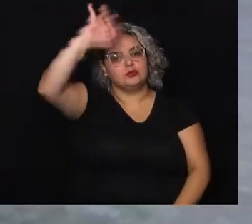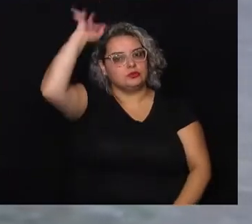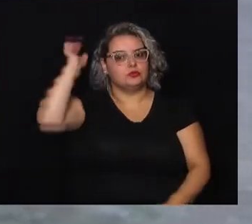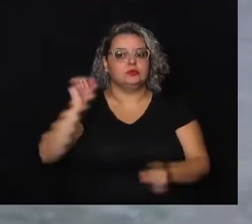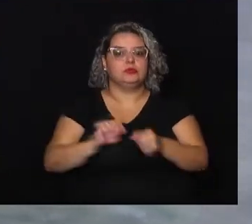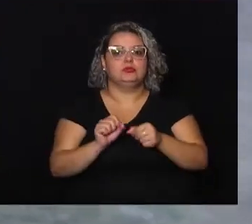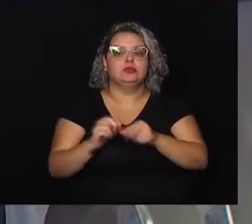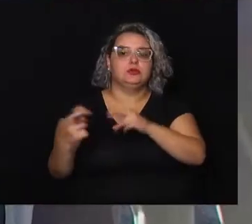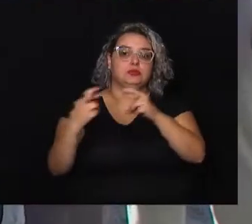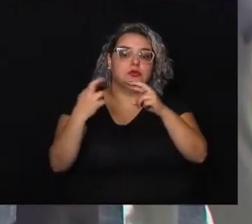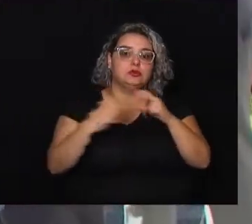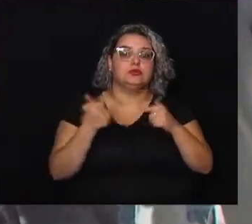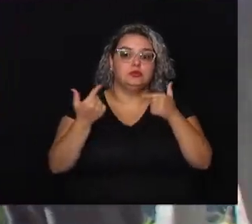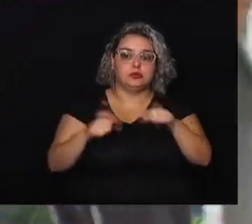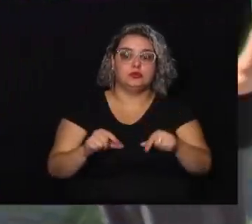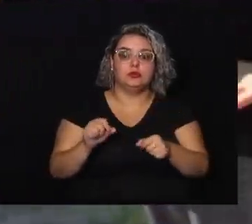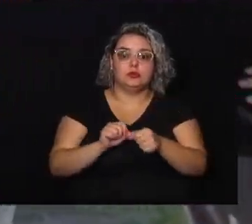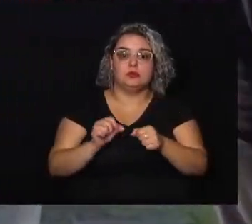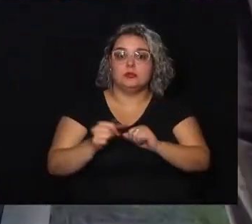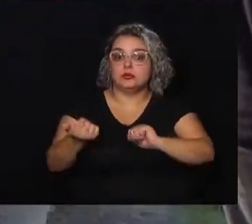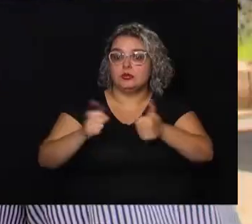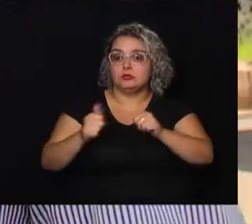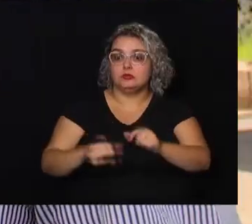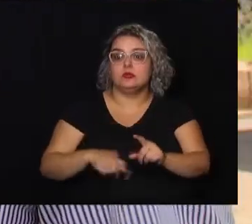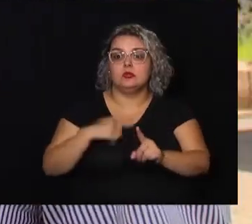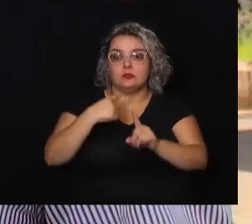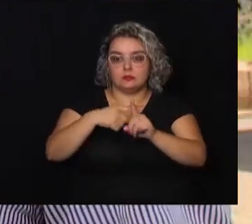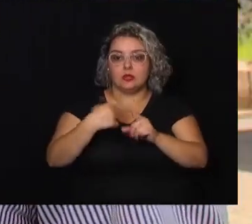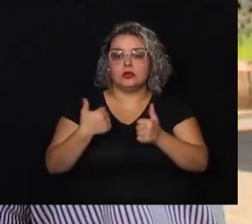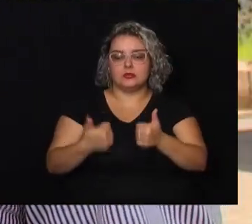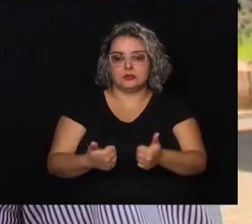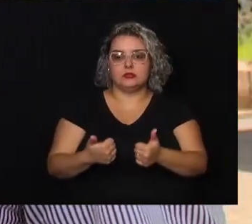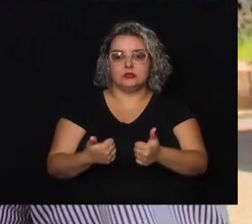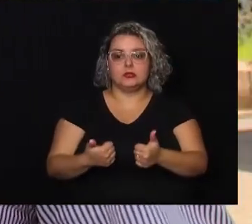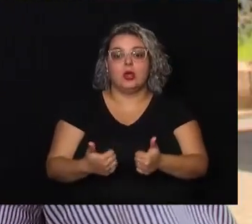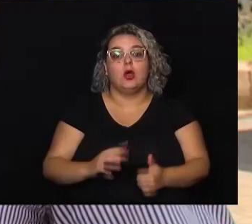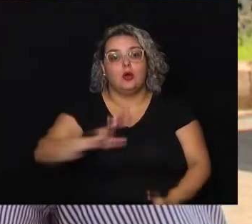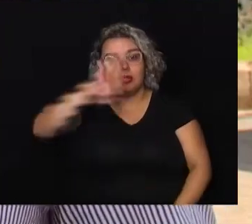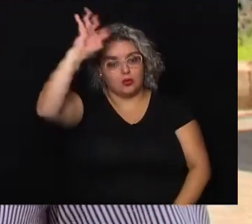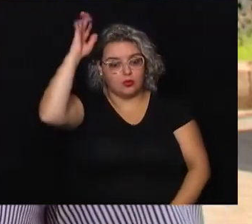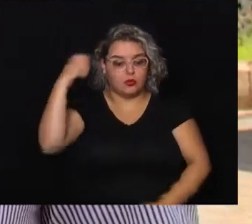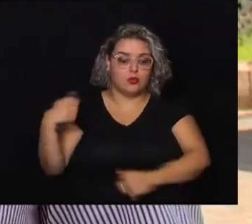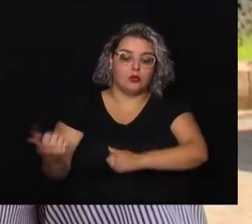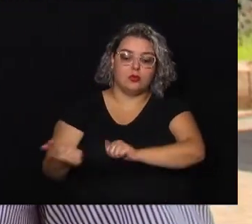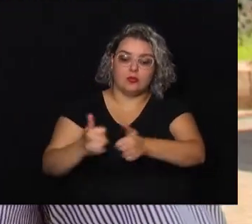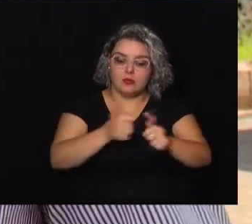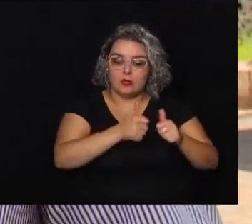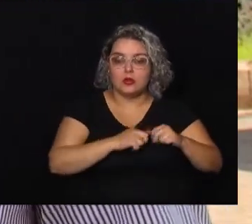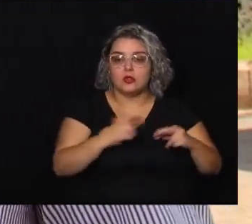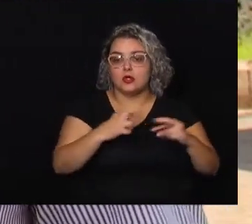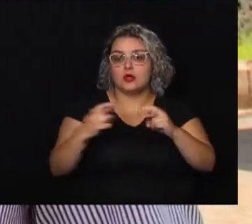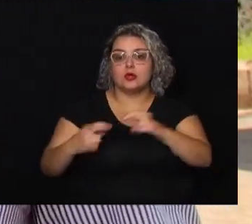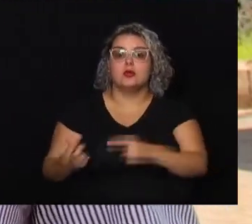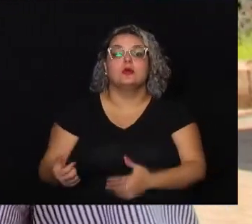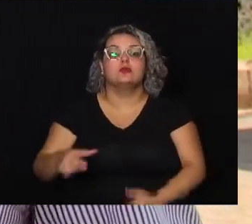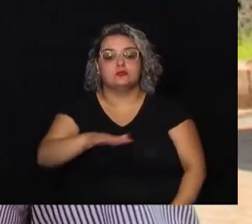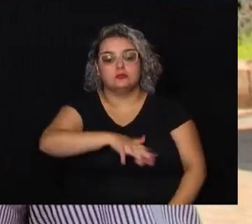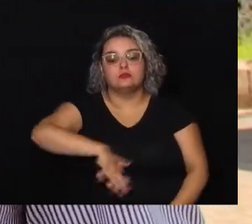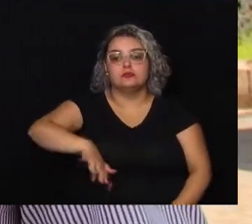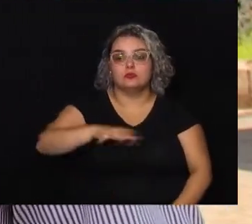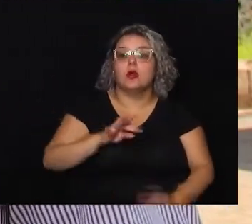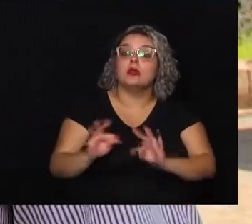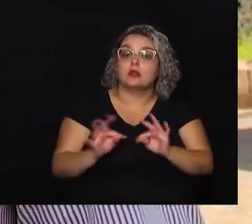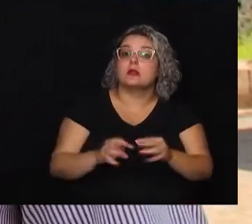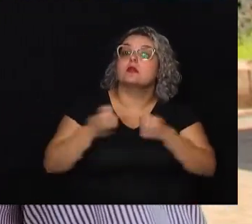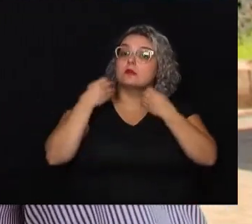do local e fizeram uma avaliação positiva. O Corpo de Bombeiros fez a vistoria, apontou como uma área tecnicamente